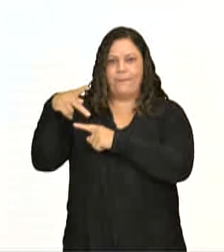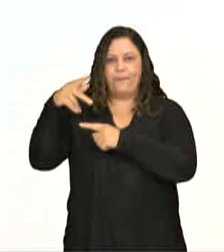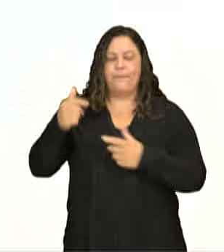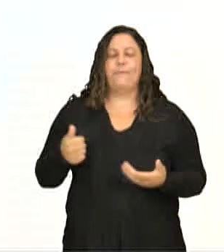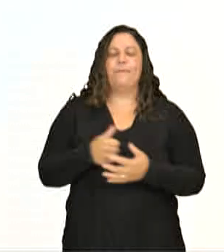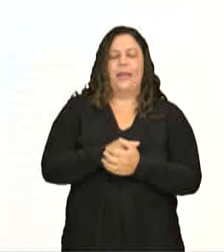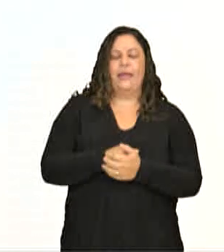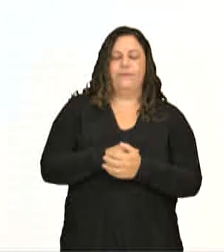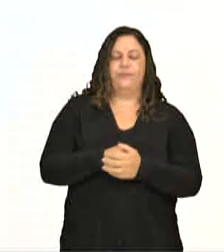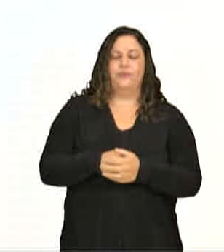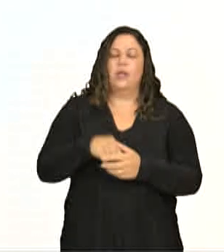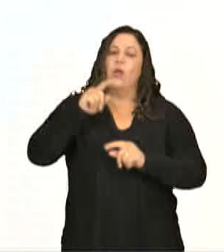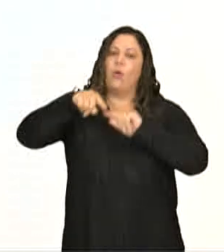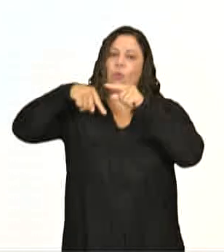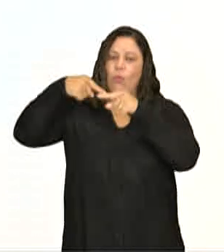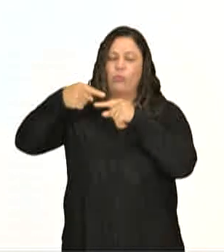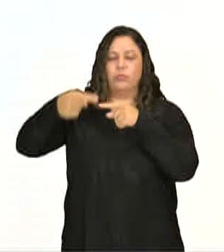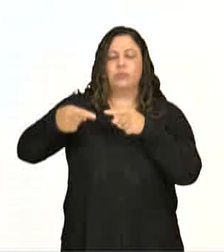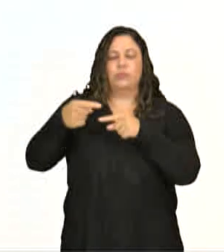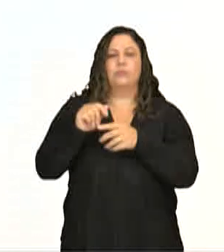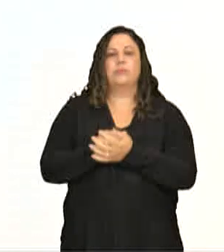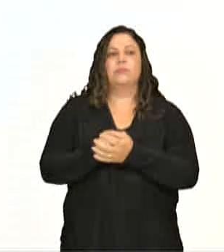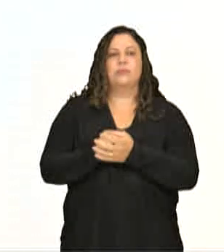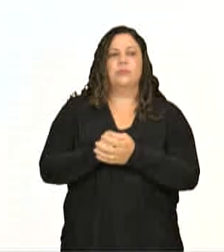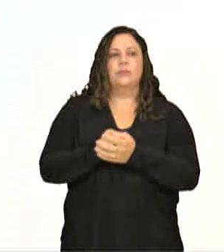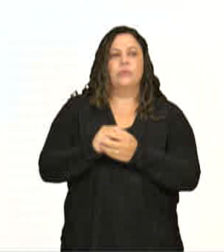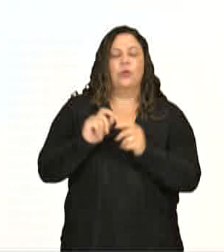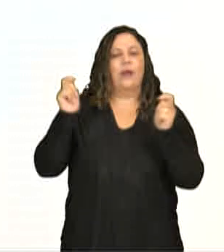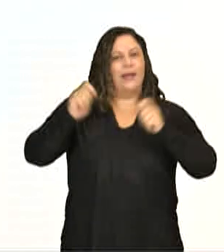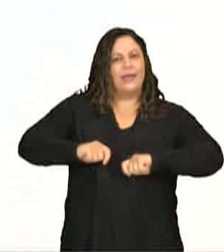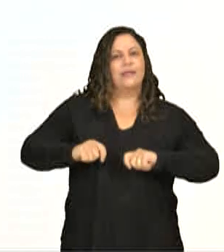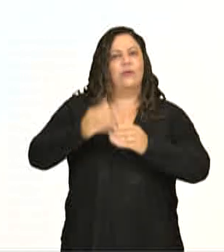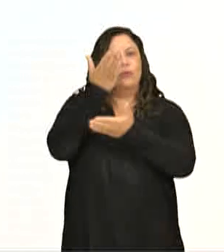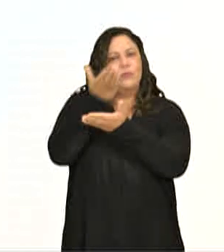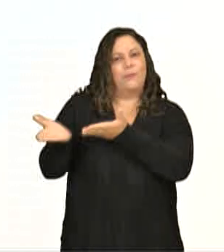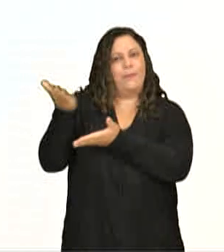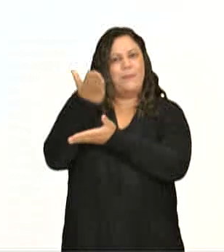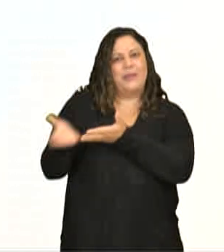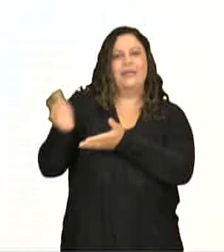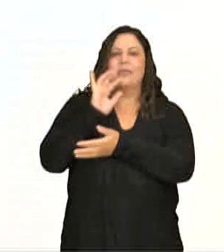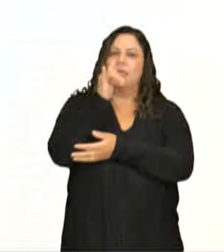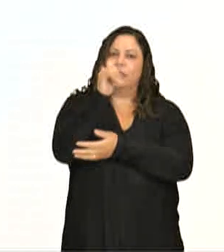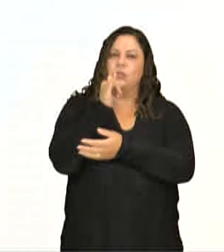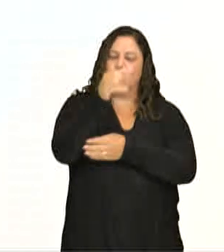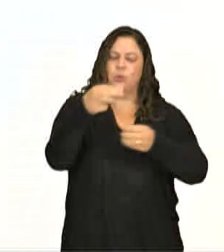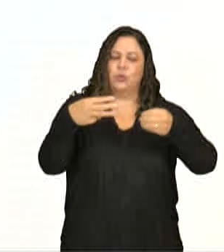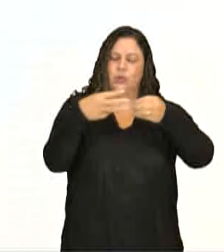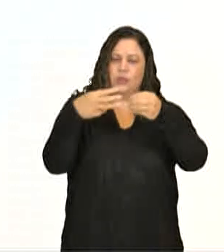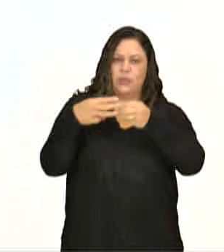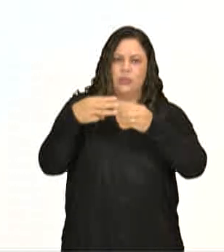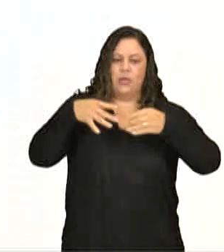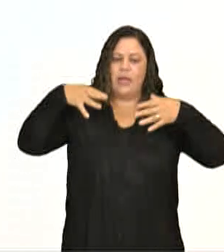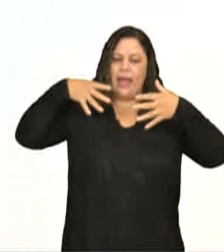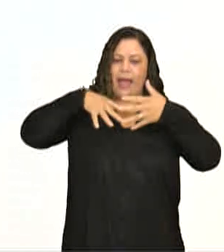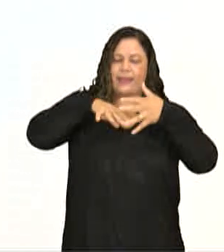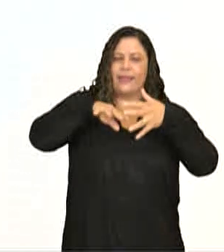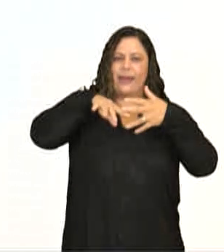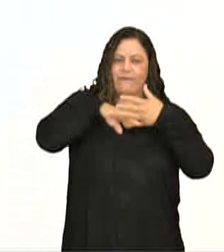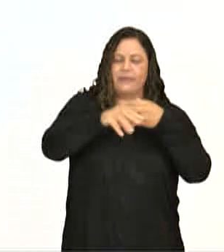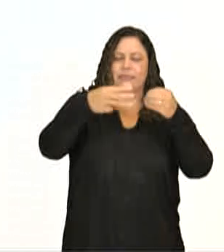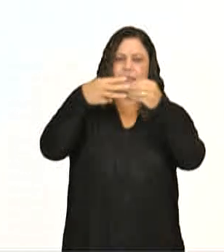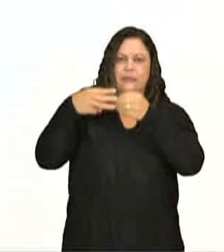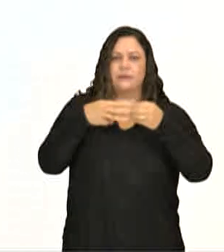ocorre sem gasto de energia e o ativo com gasto de energia pela célula, pois as substâncias que irão atravessar a membrana fazem isso